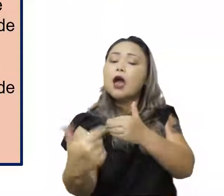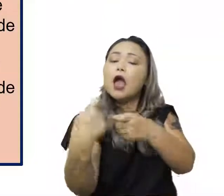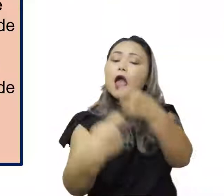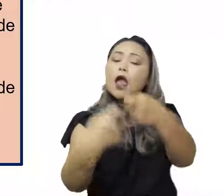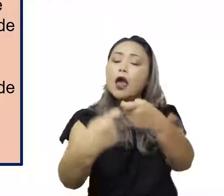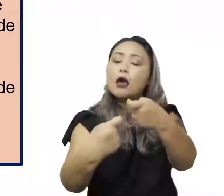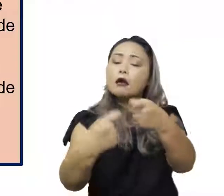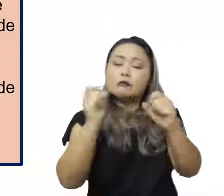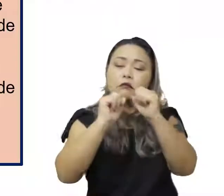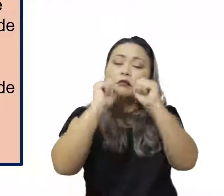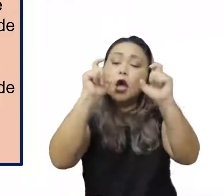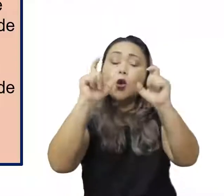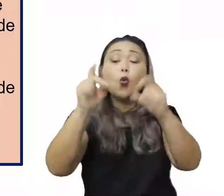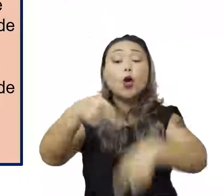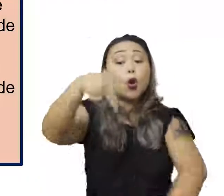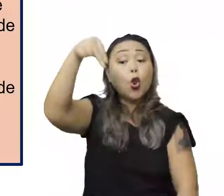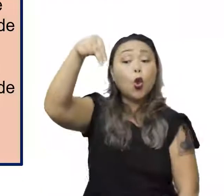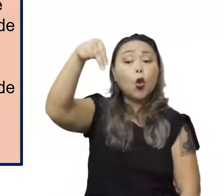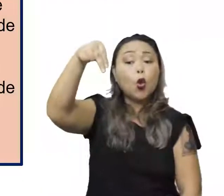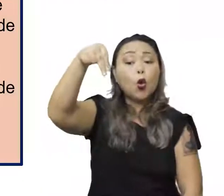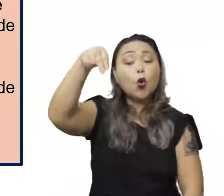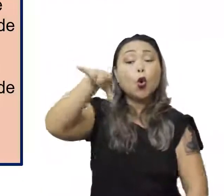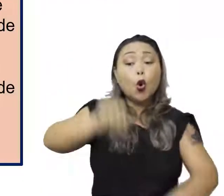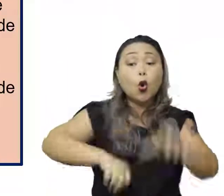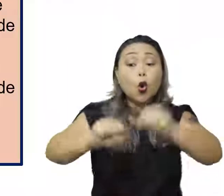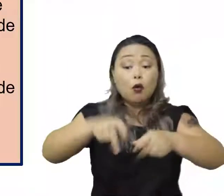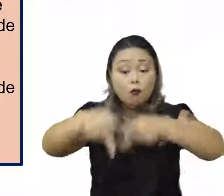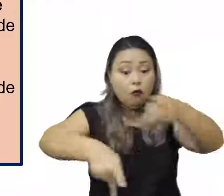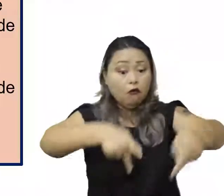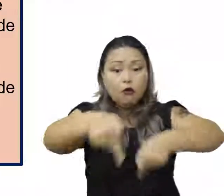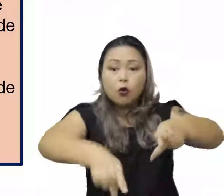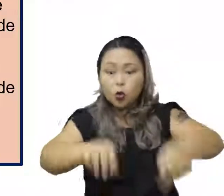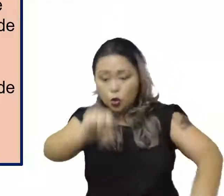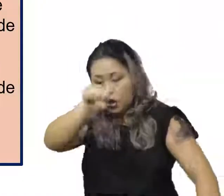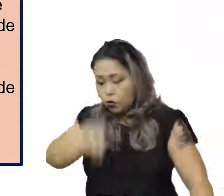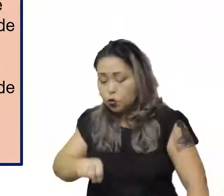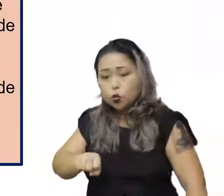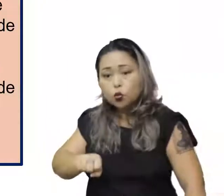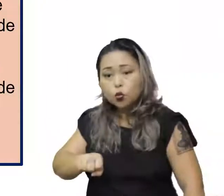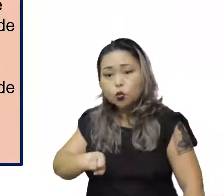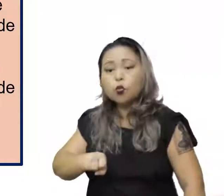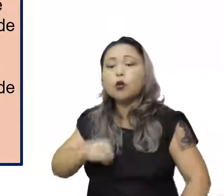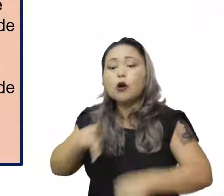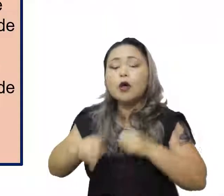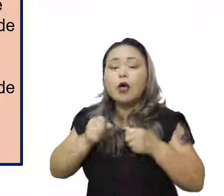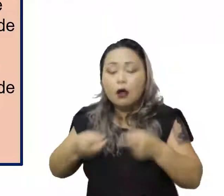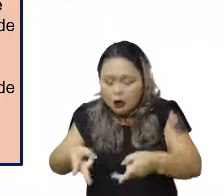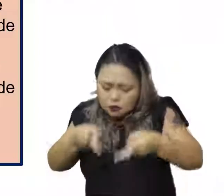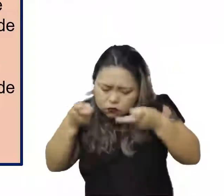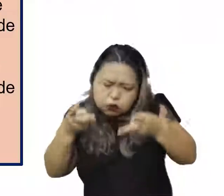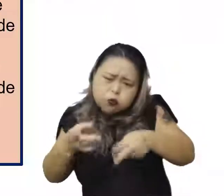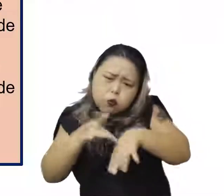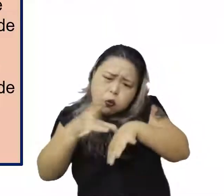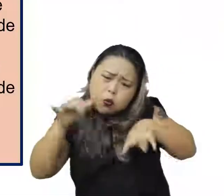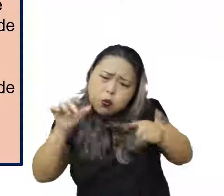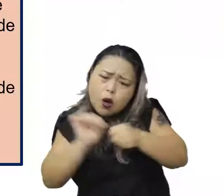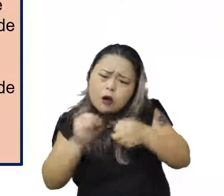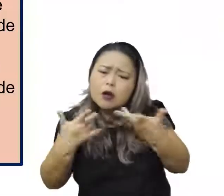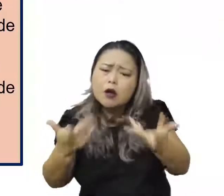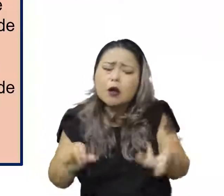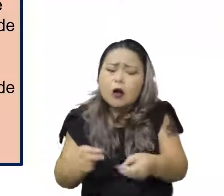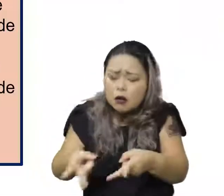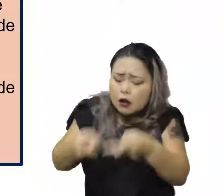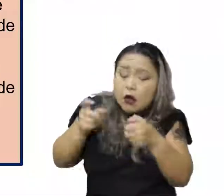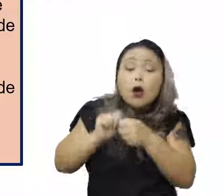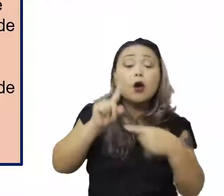Mas fica ligado. O que era o Norte? Colônia de povoamento. O que era o Sul? Colônia de exploração.